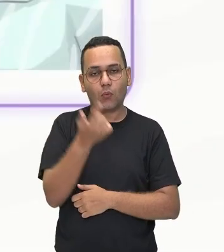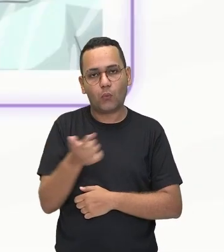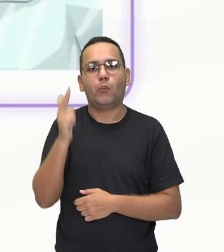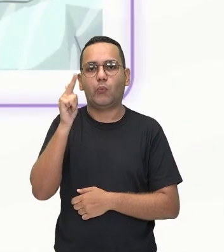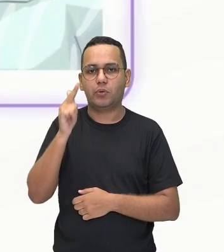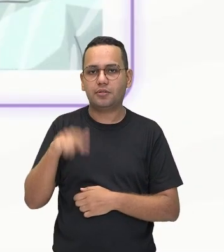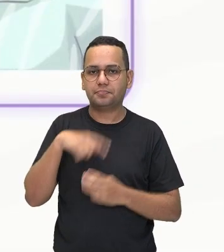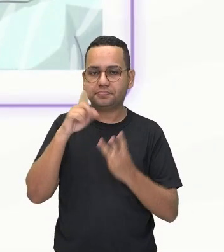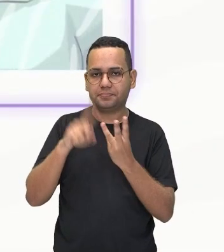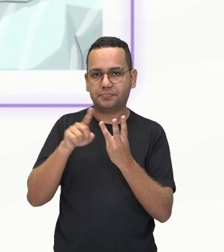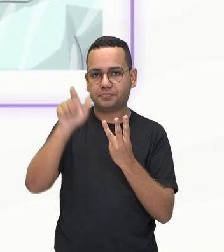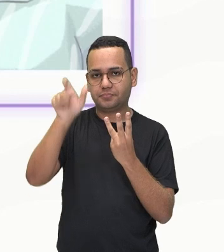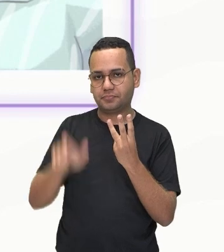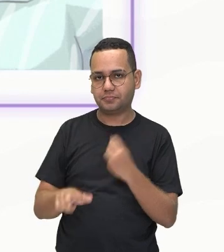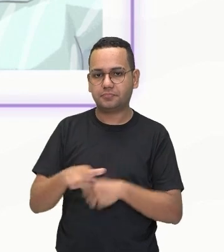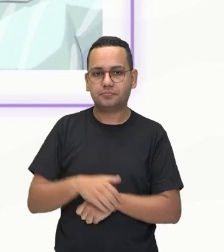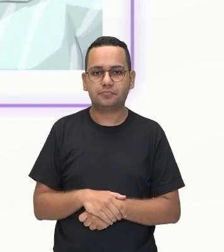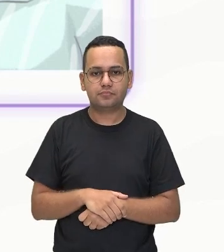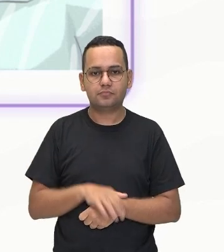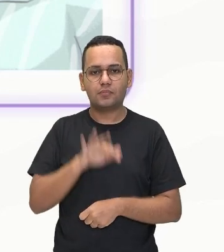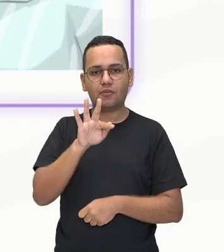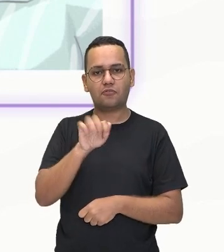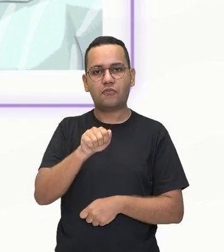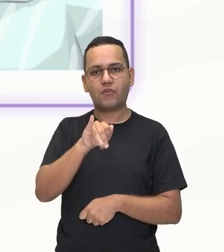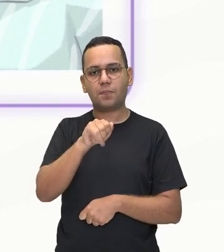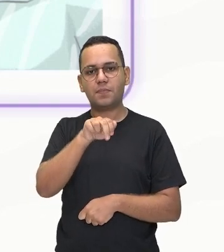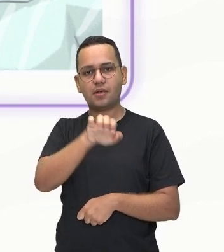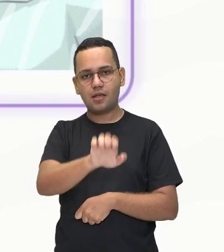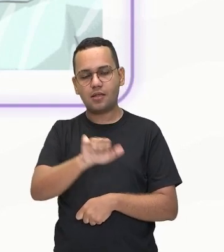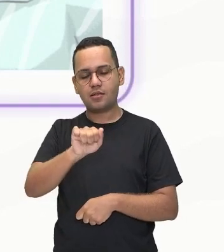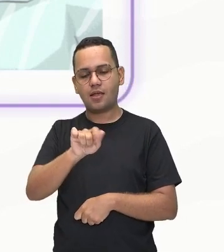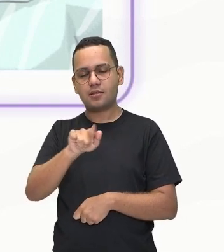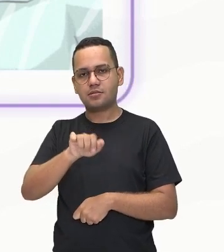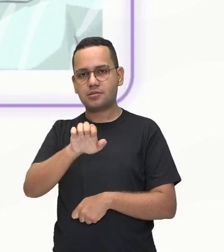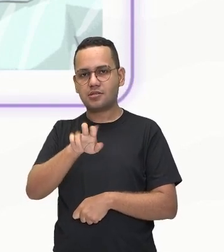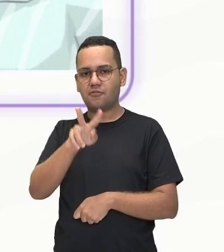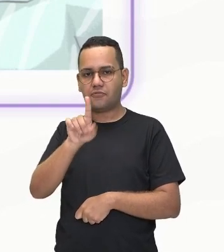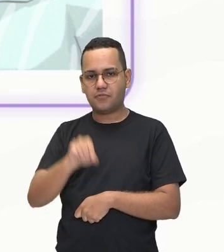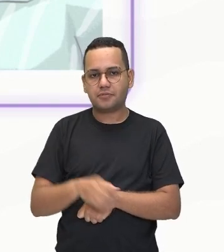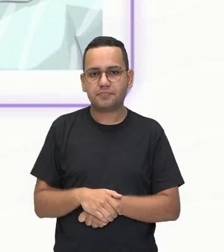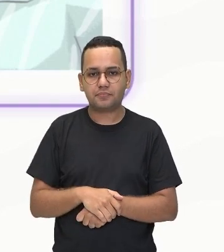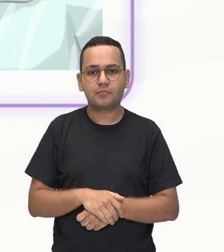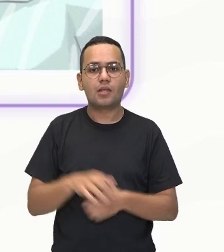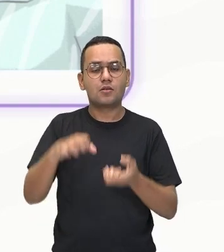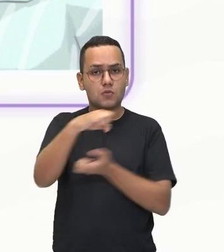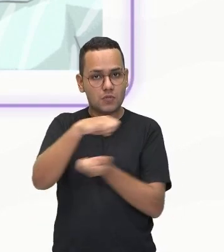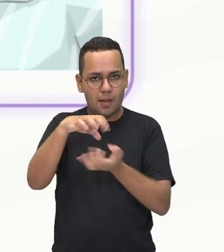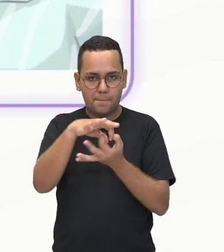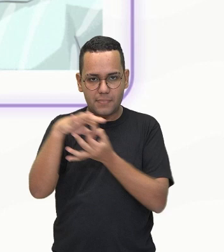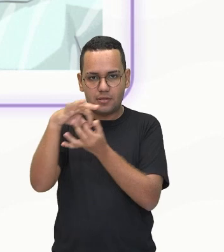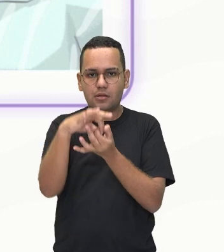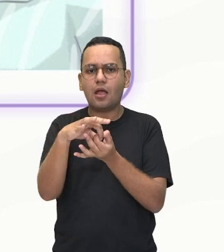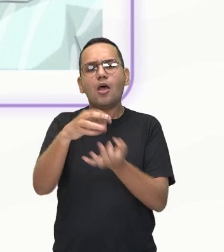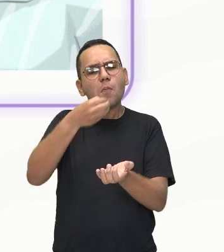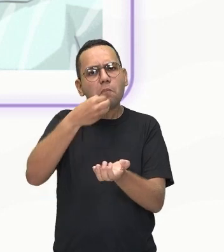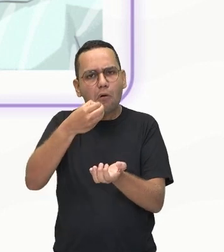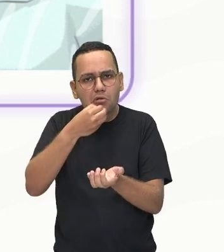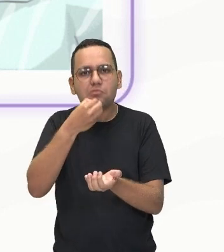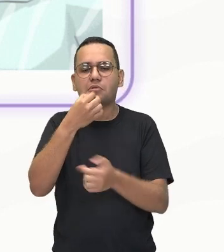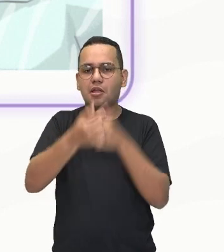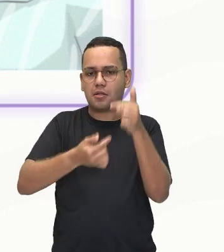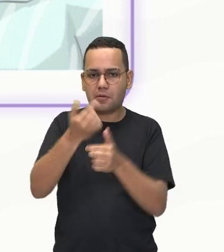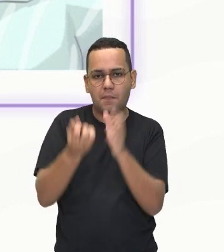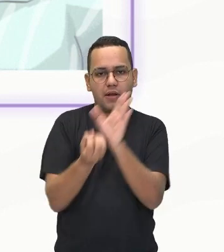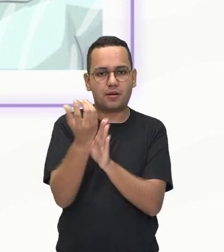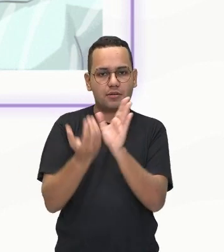de sucesso, que é a Fabiane Azevedo, né? Sustentabilidade é oportunidade de negócio, por isso Fabiane Azevedo,